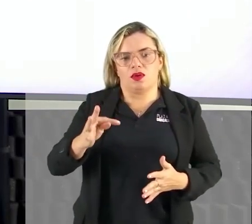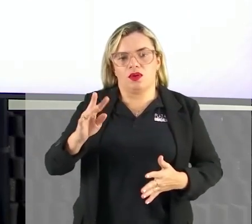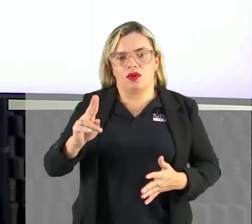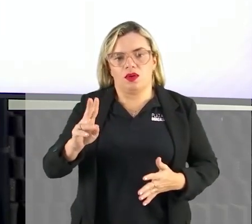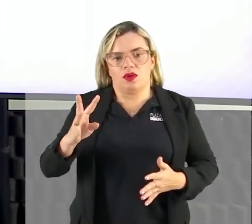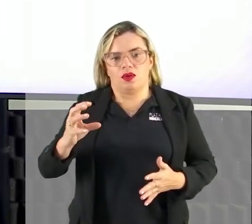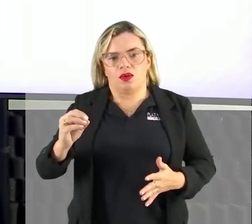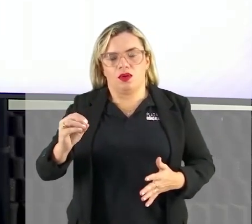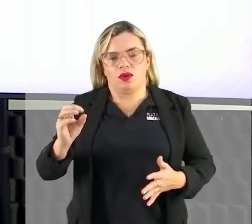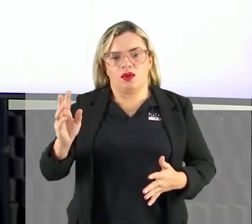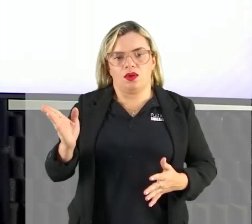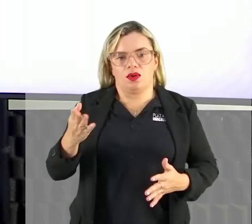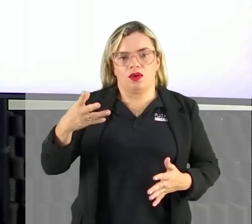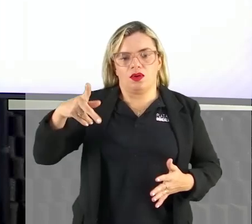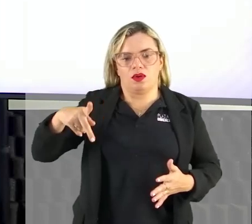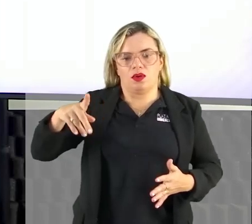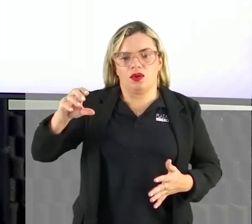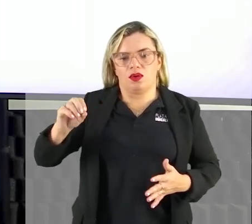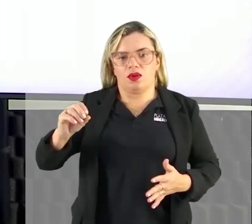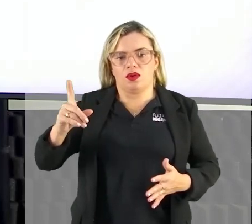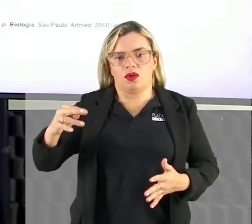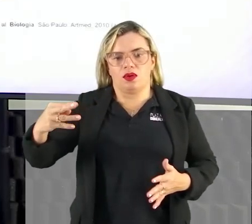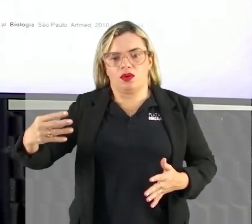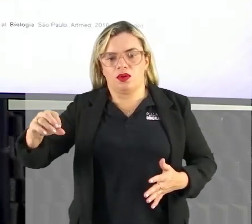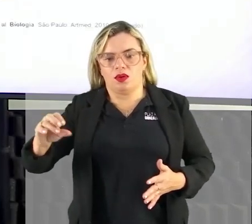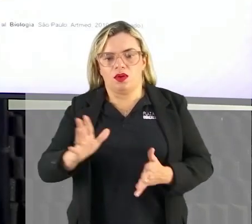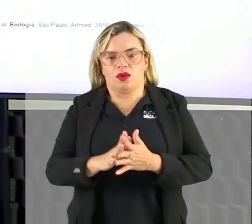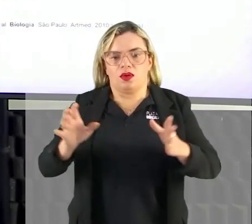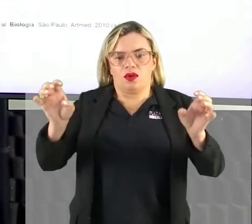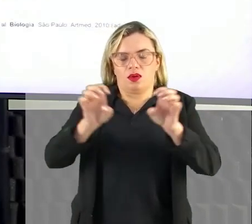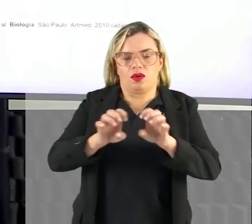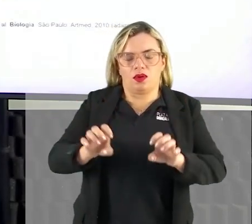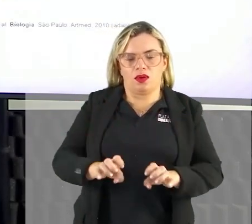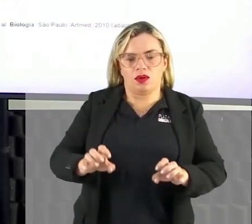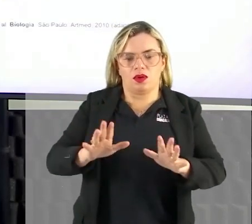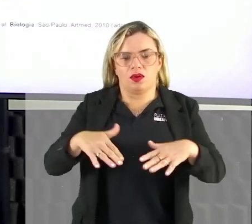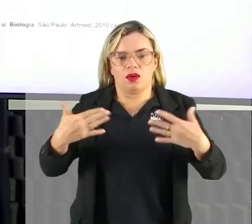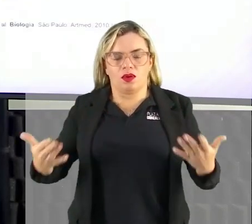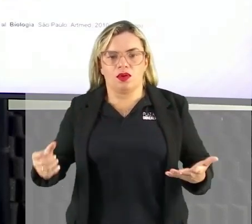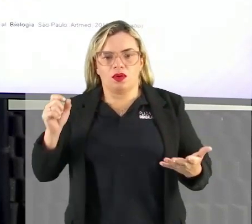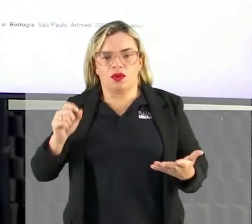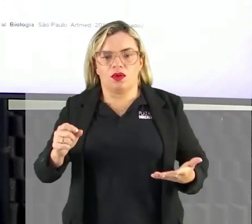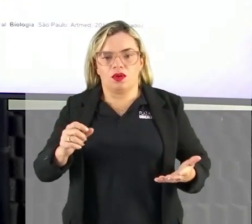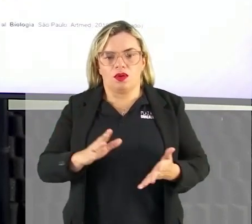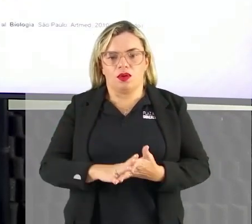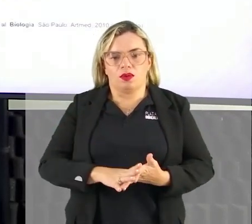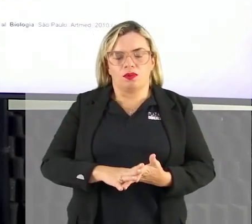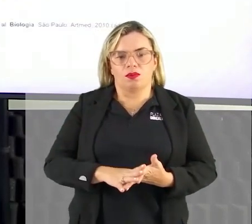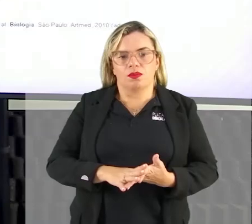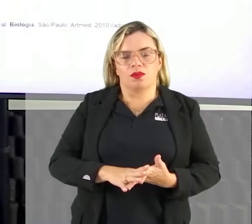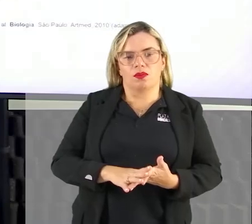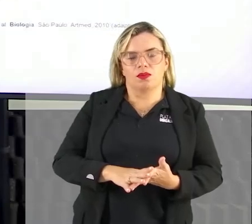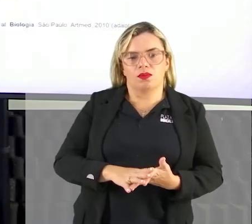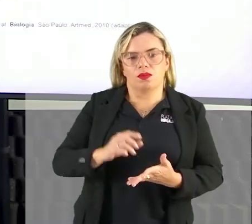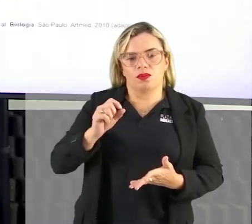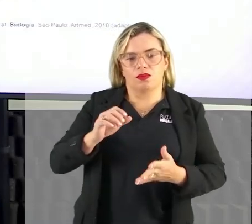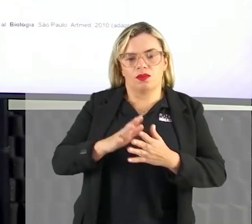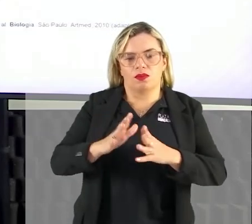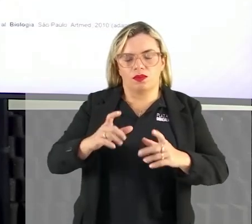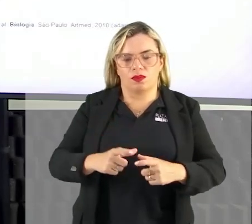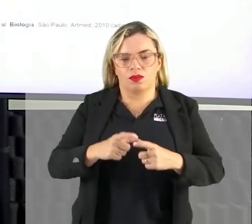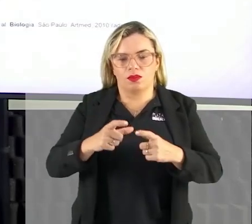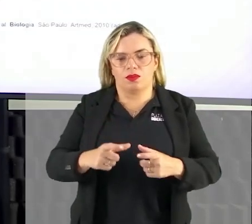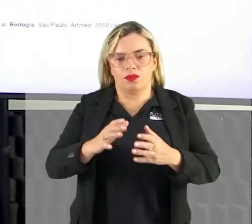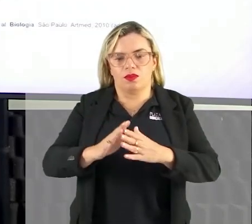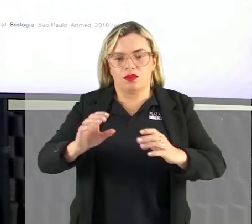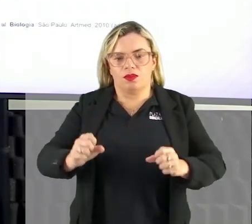Então, essa estrutura, tá? Aqui, ó, estrutura aqui, ó, tubo polínico, que ela é encontrada,